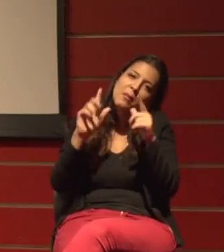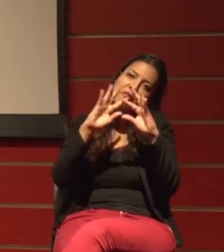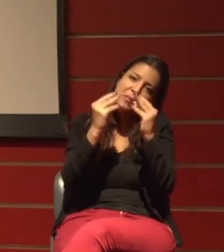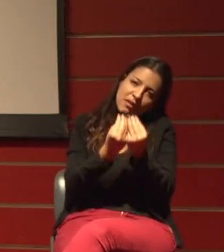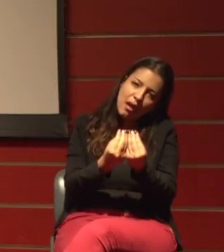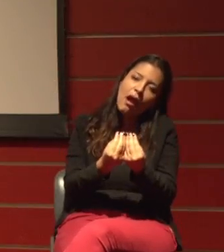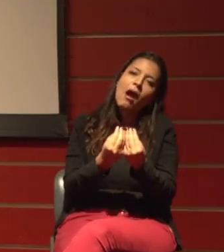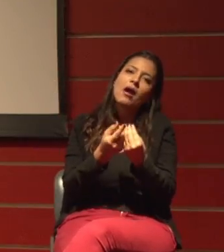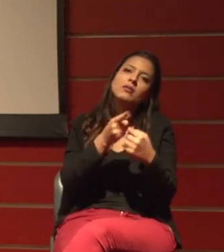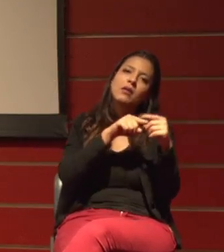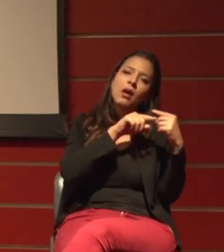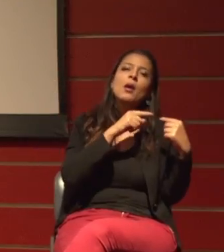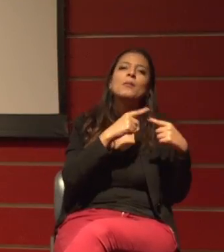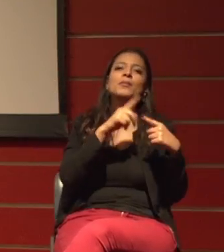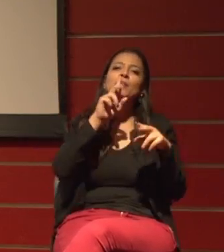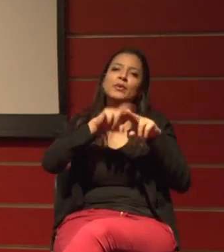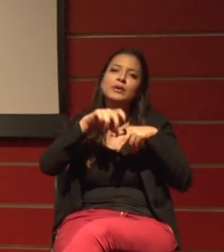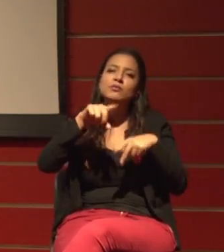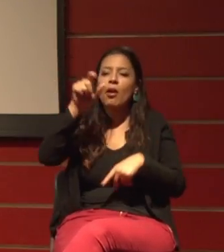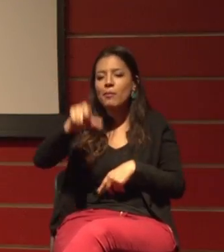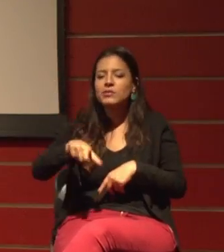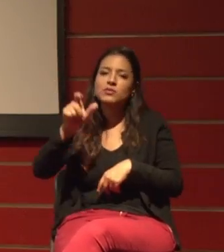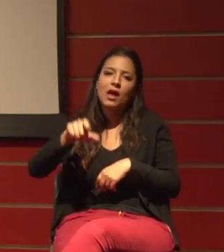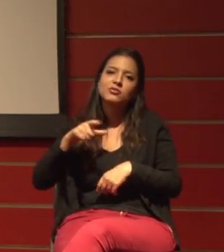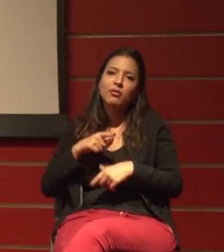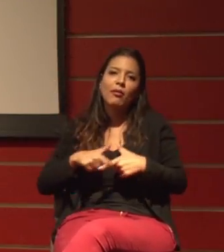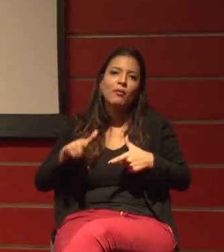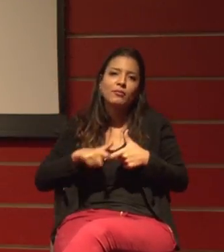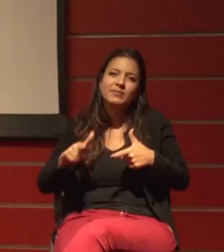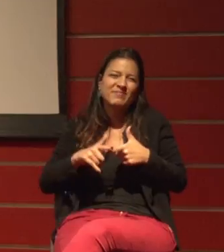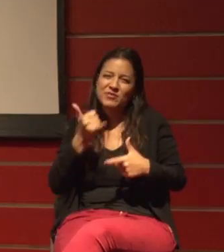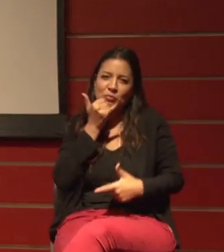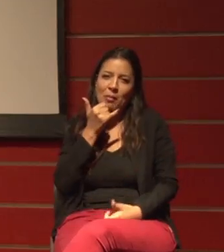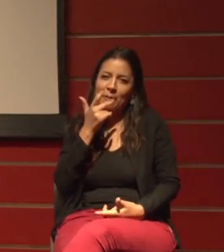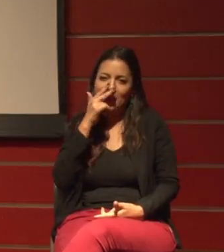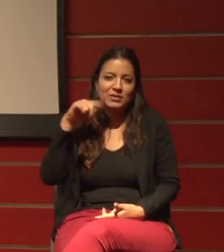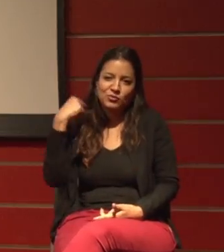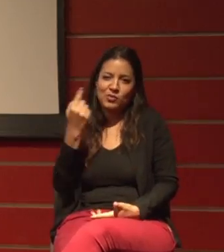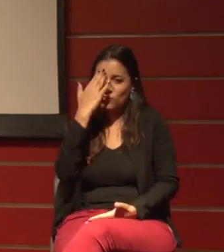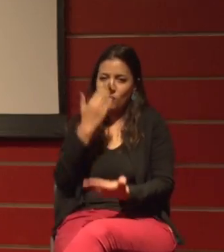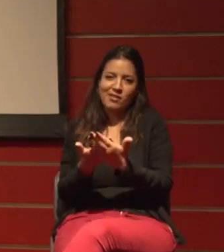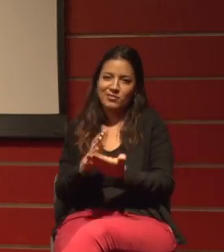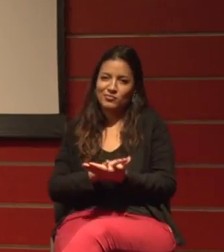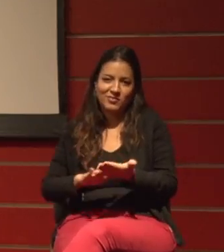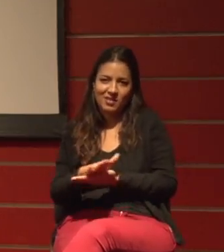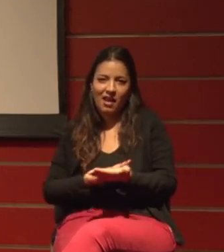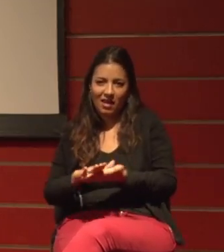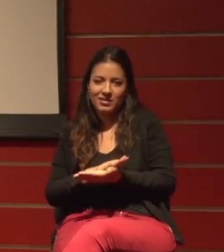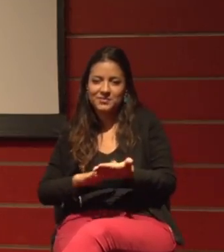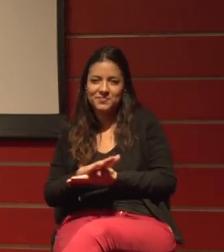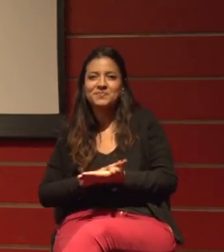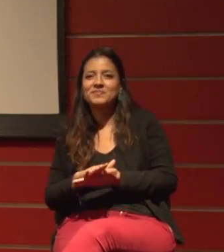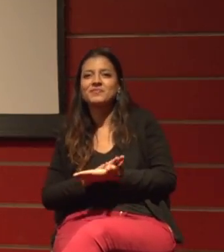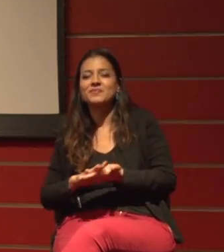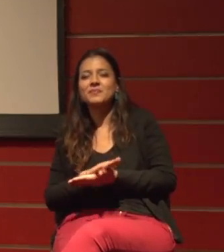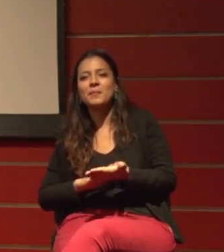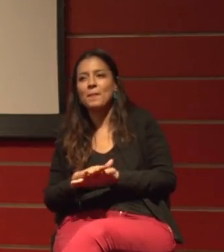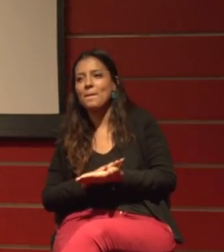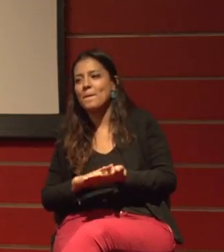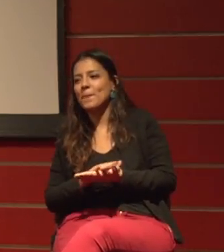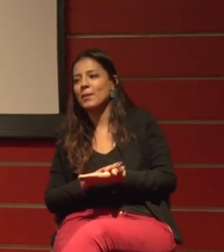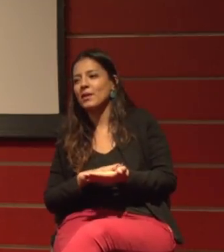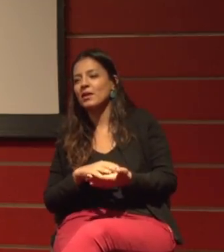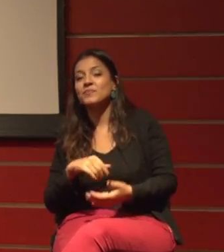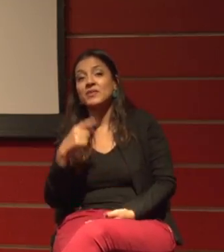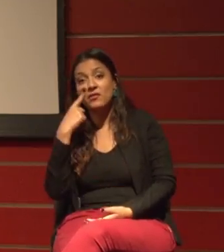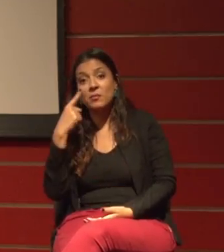o Padilha tentou Colocar assim não não colou muito né mas assim Acho que realmente também agora né como é que